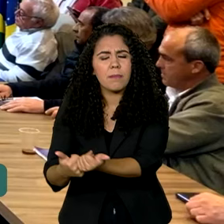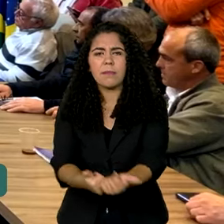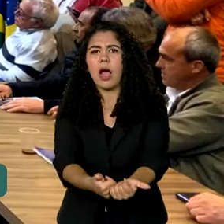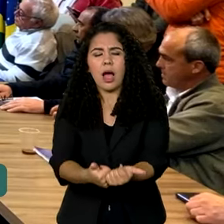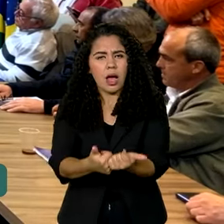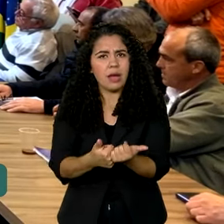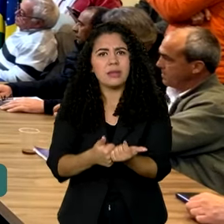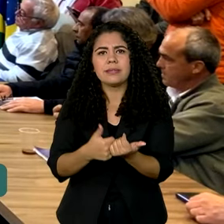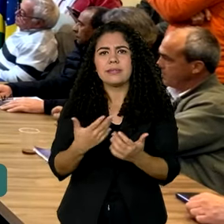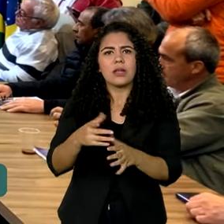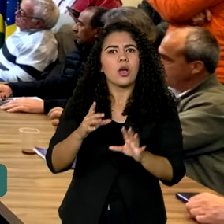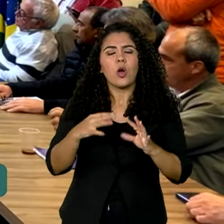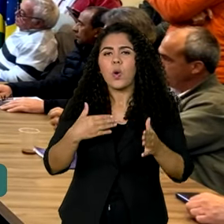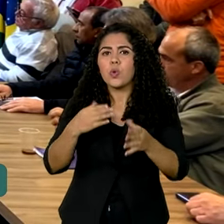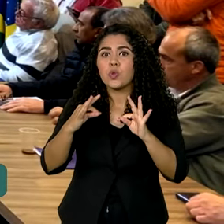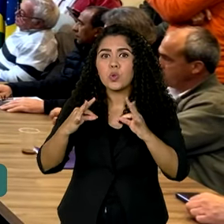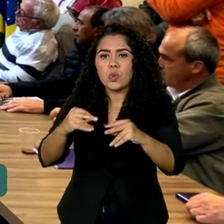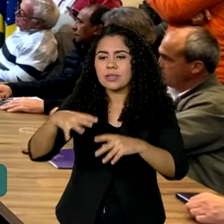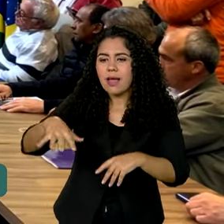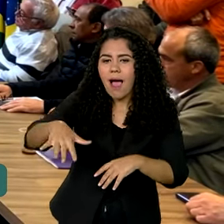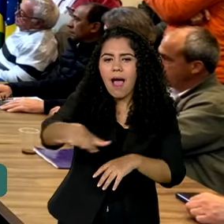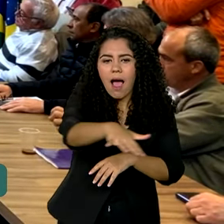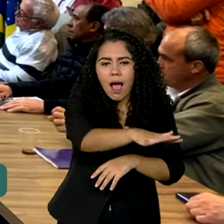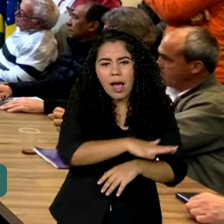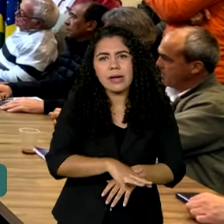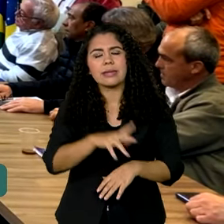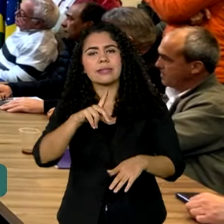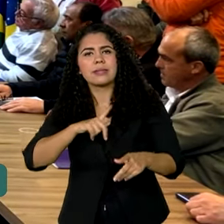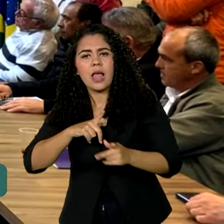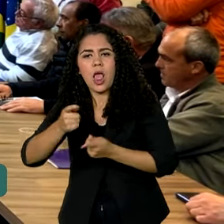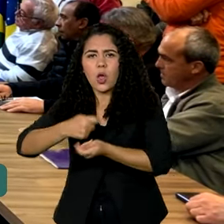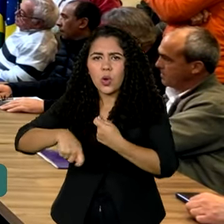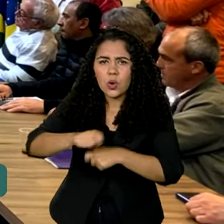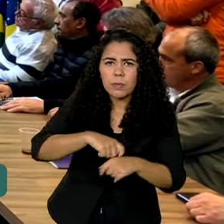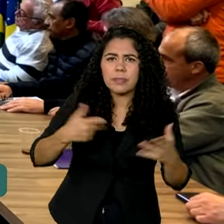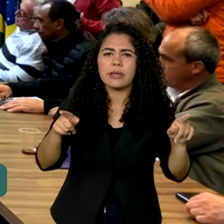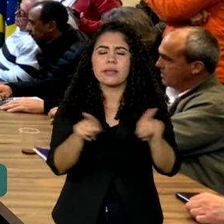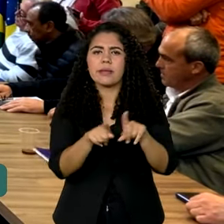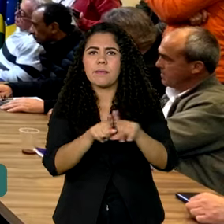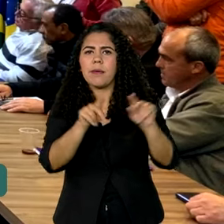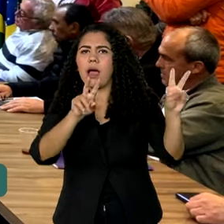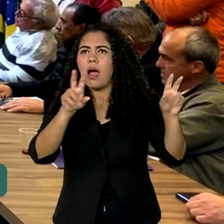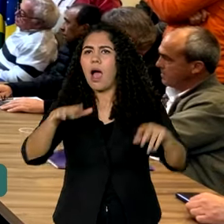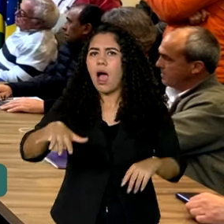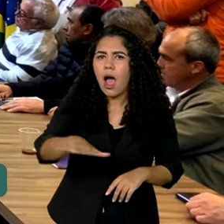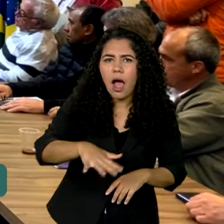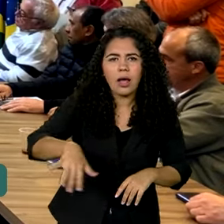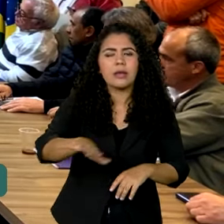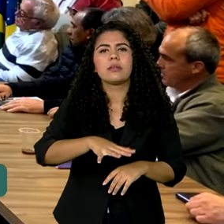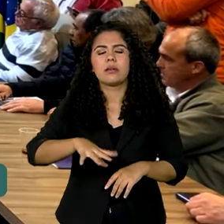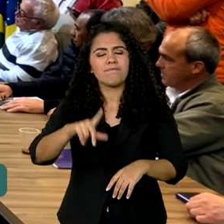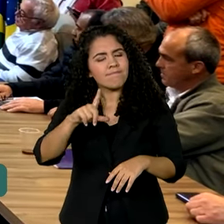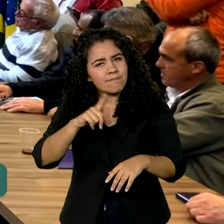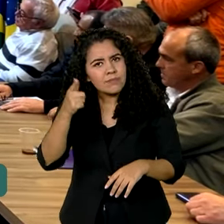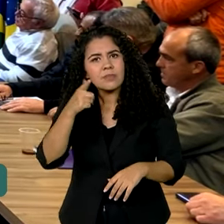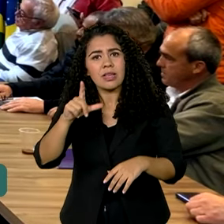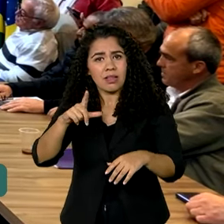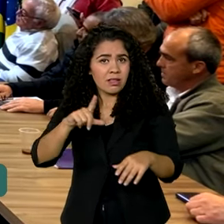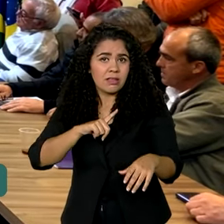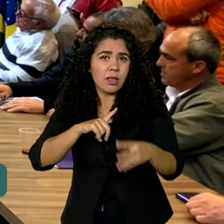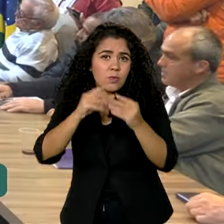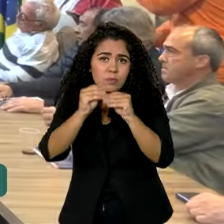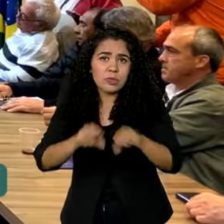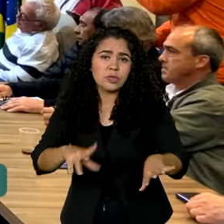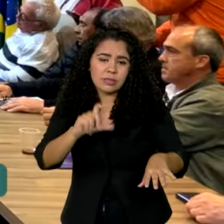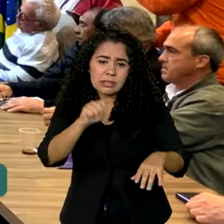tenha algum tipo de atividade econômica, de algum tipo de setor, que de uma forma ou de outra não tenha sido atingido nesse